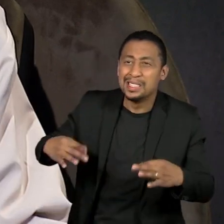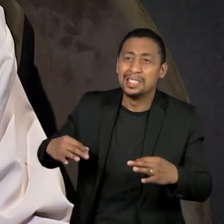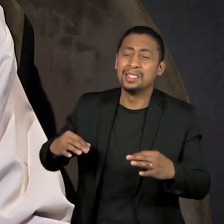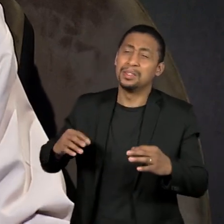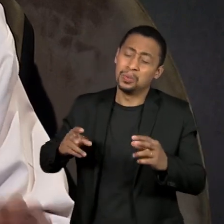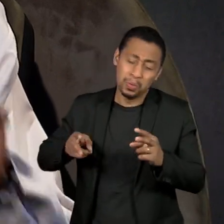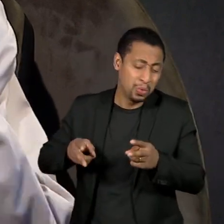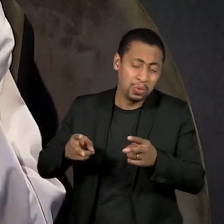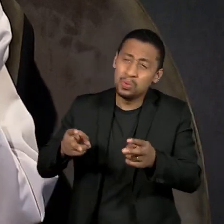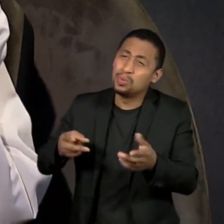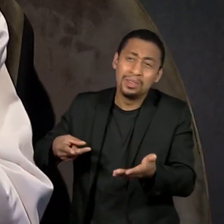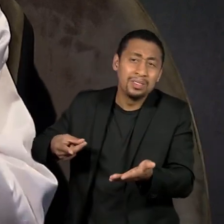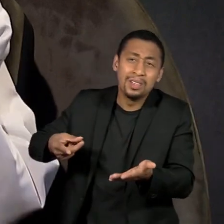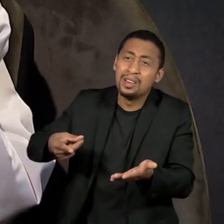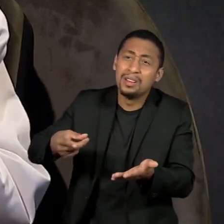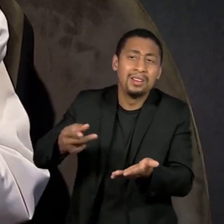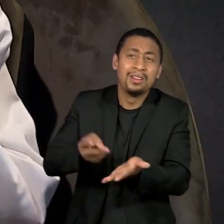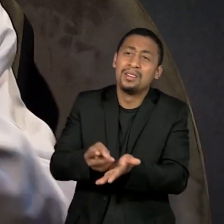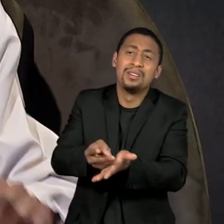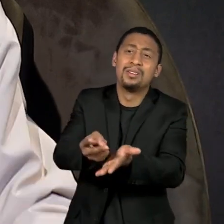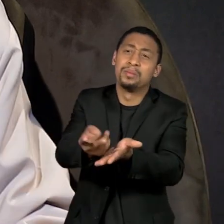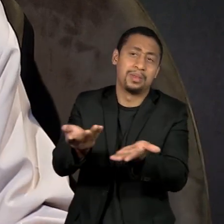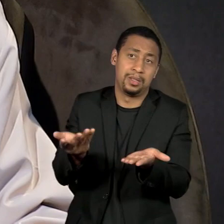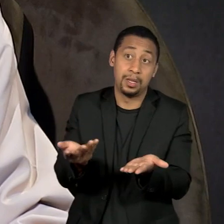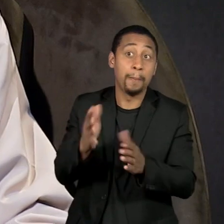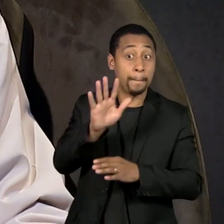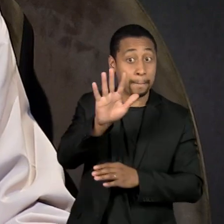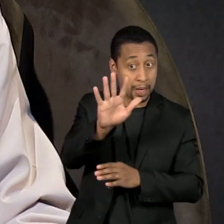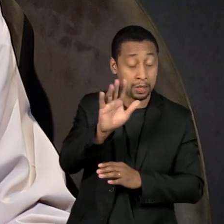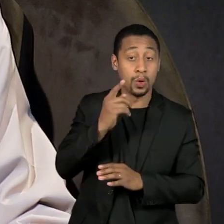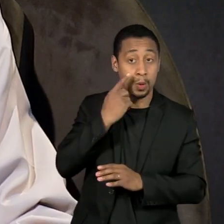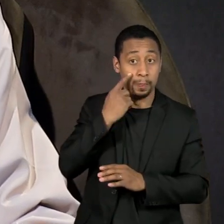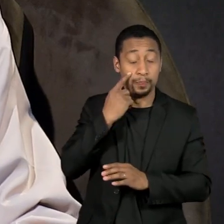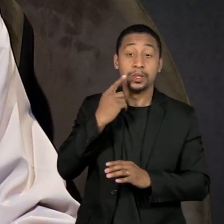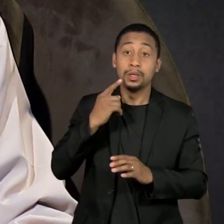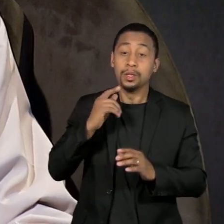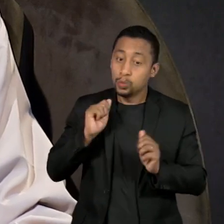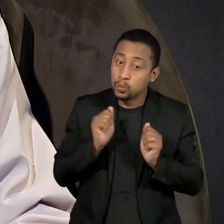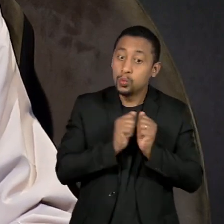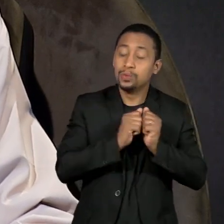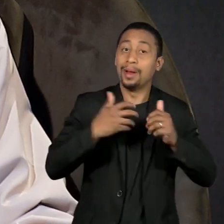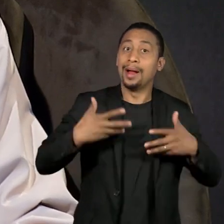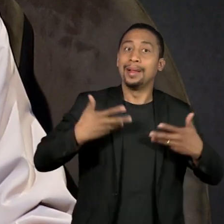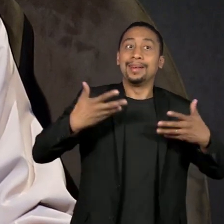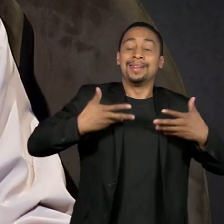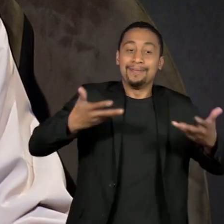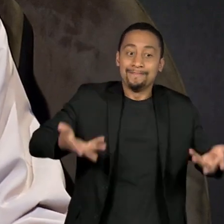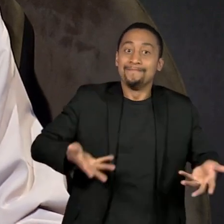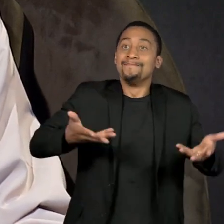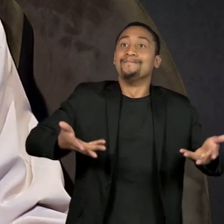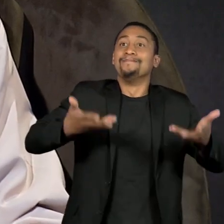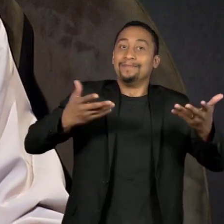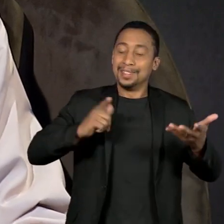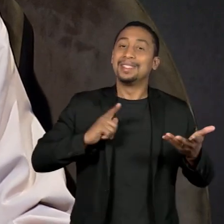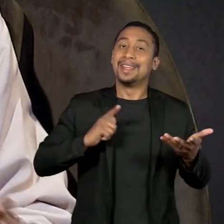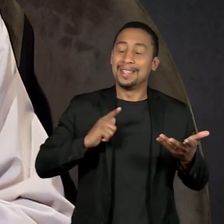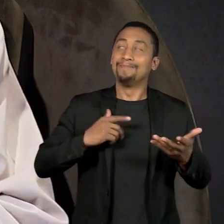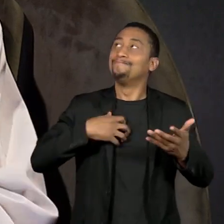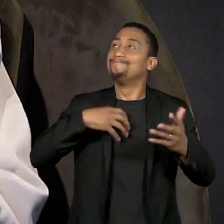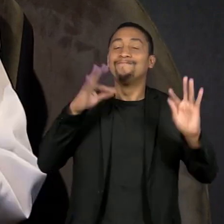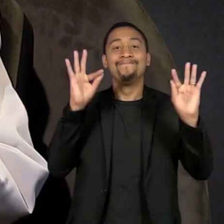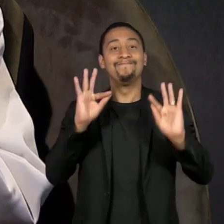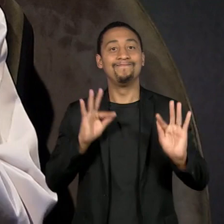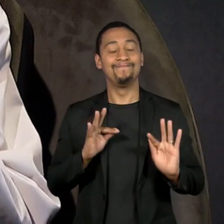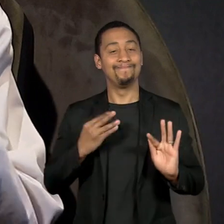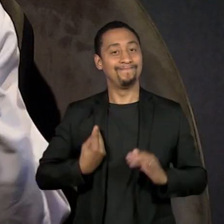detalhe, ela está presente sempre junto com a alegria e com o júbilo de existir.